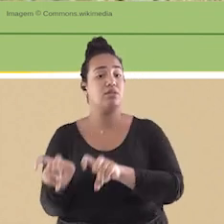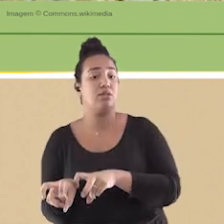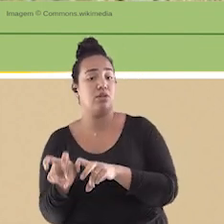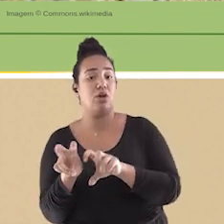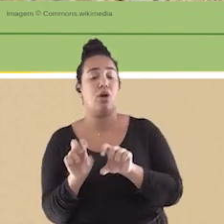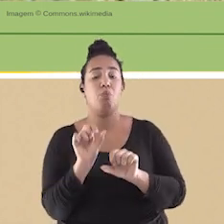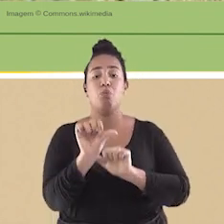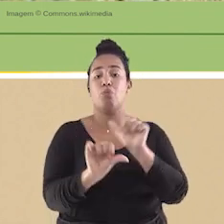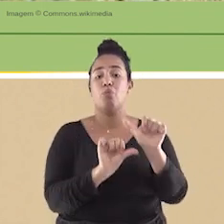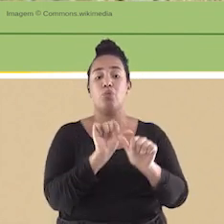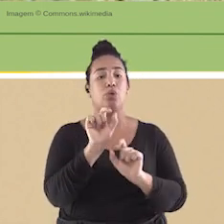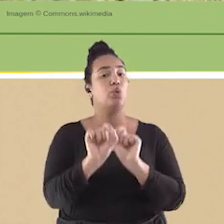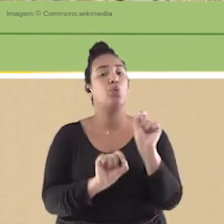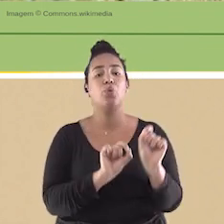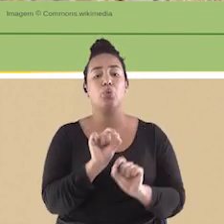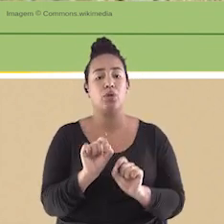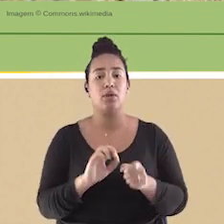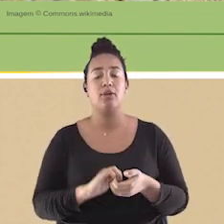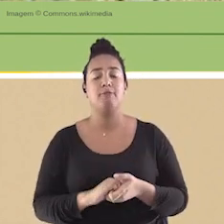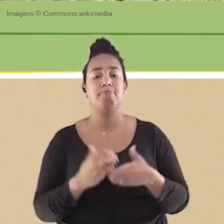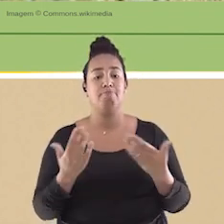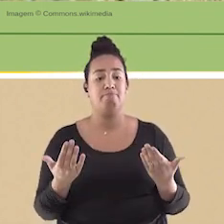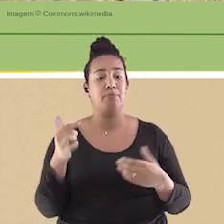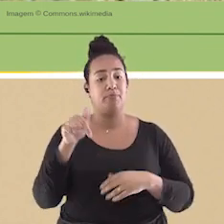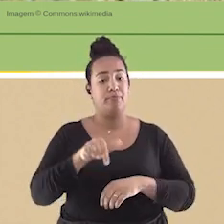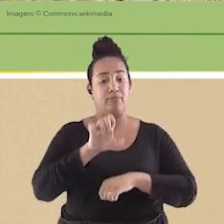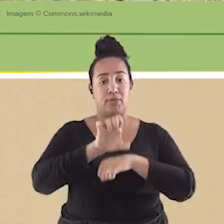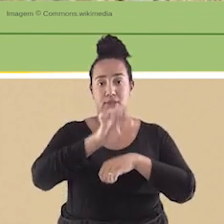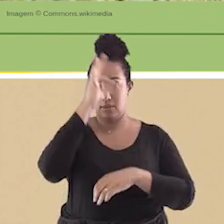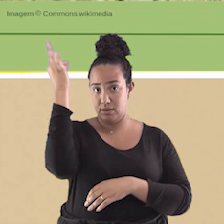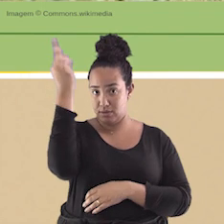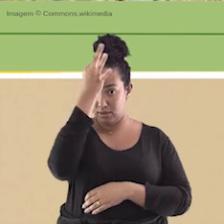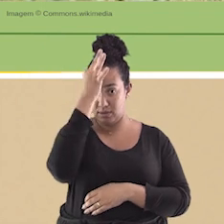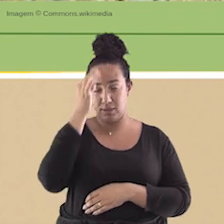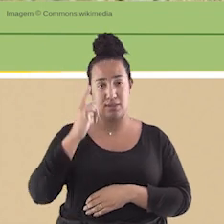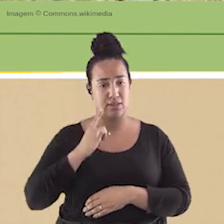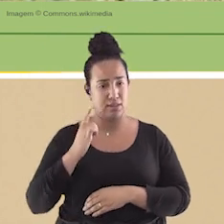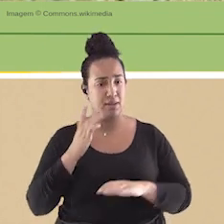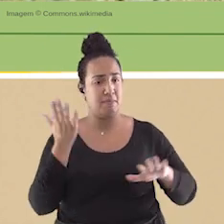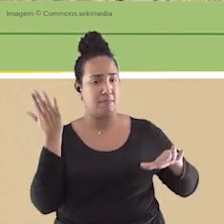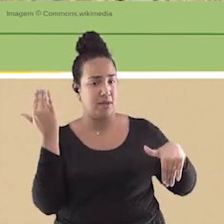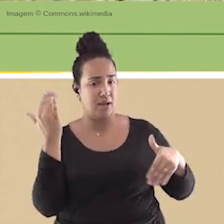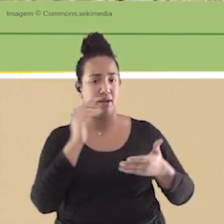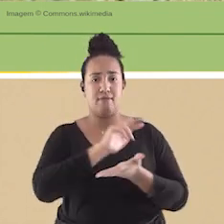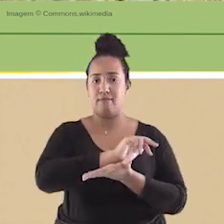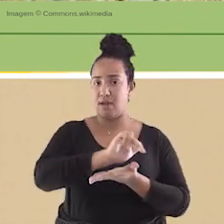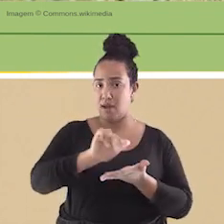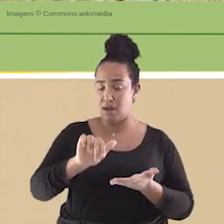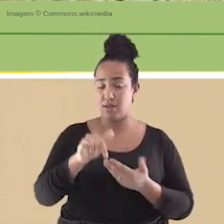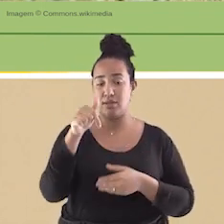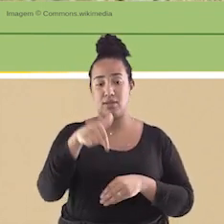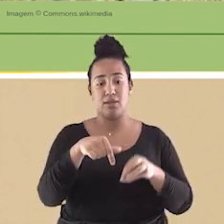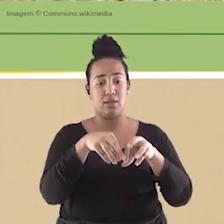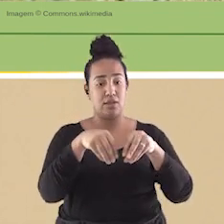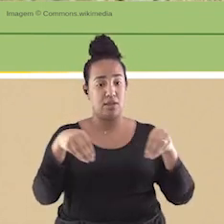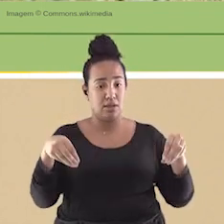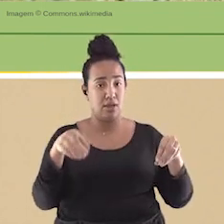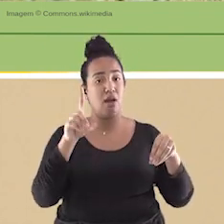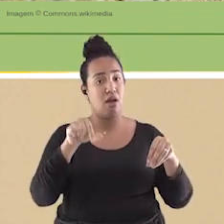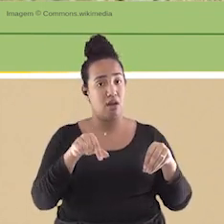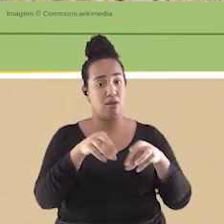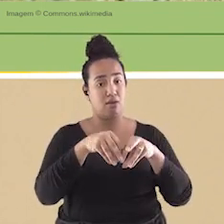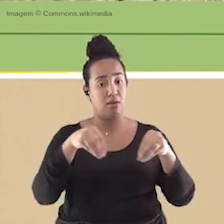o quê? Aqui no Espírito Santo temos muitas praias e as areias têm origem de